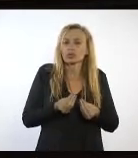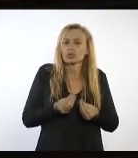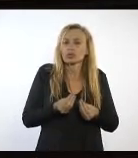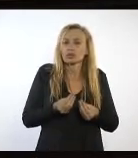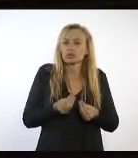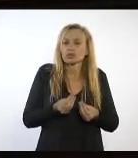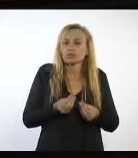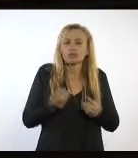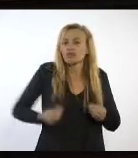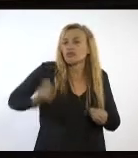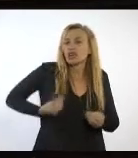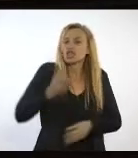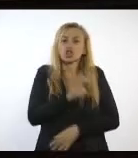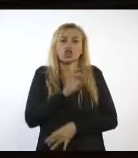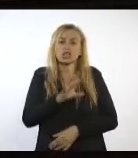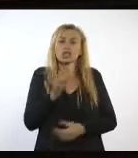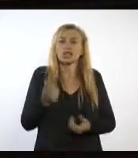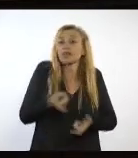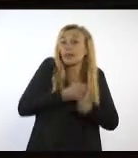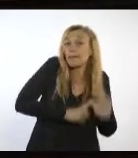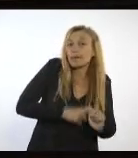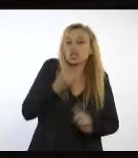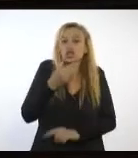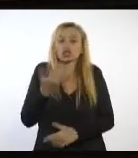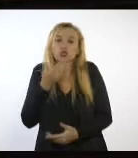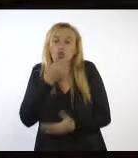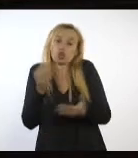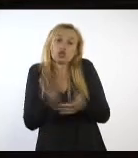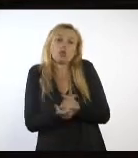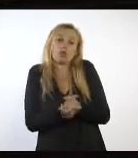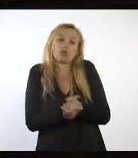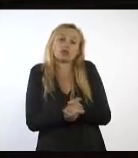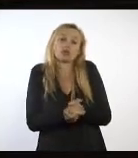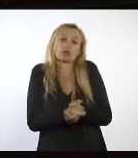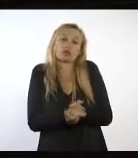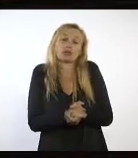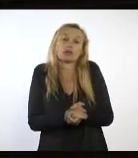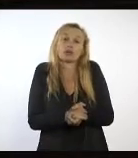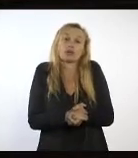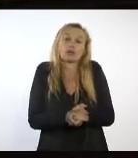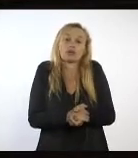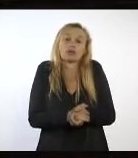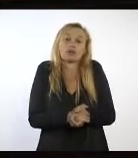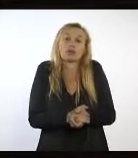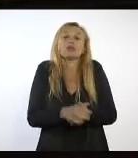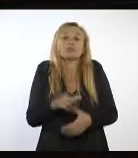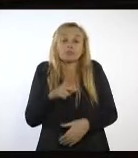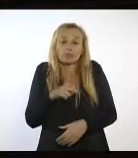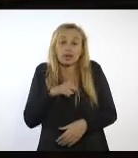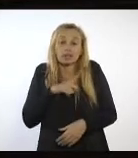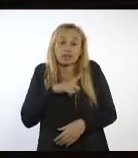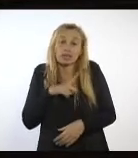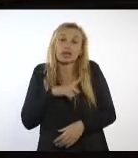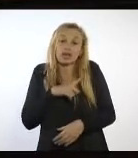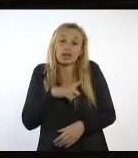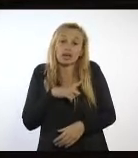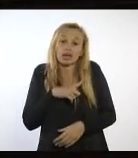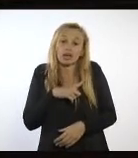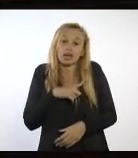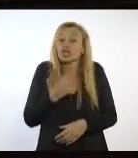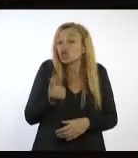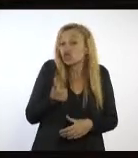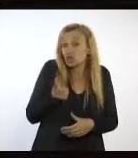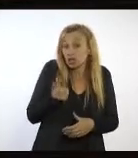sozinha, depende desse parceiro, desse companheiro, para se manter economicamente, para sustentar seus